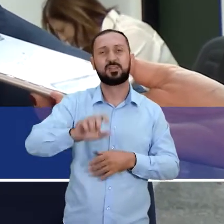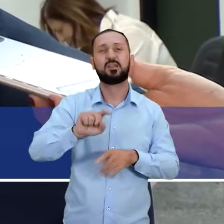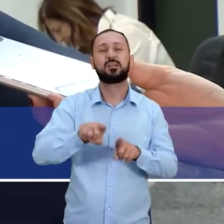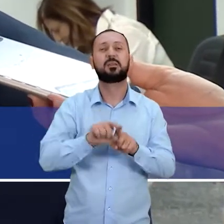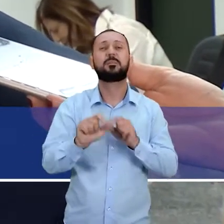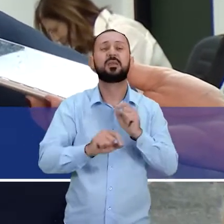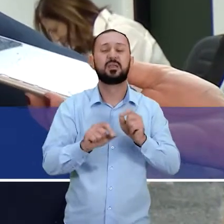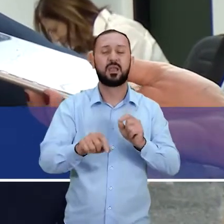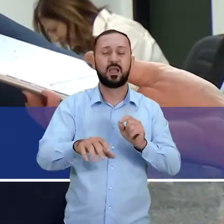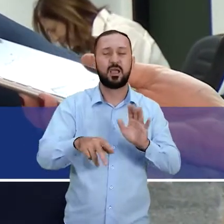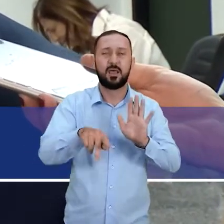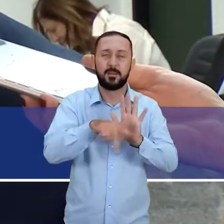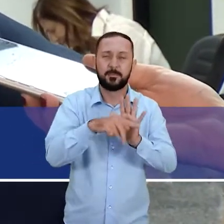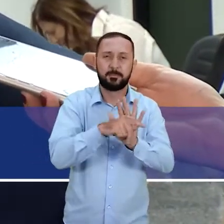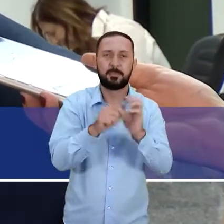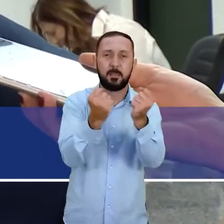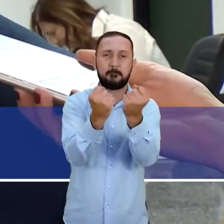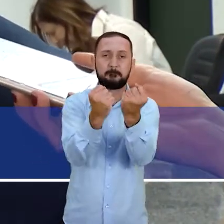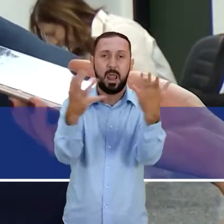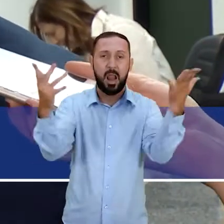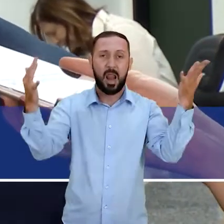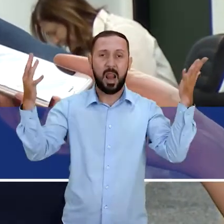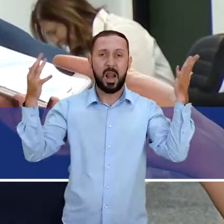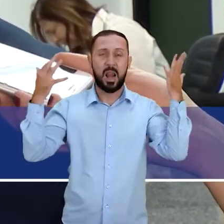o patrimônio ambiental que